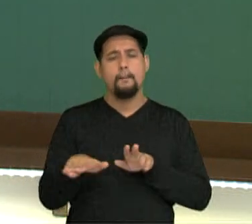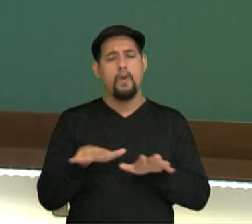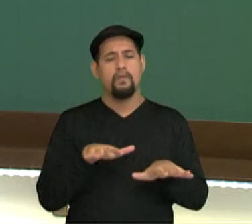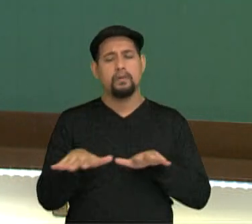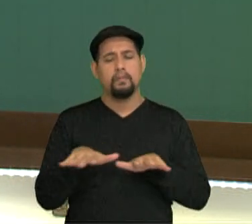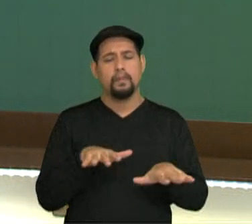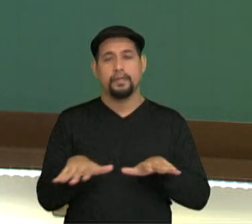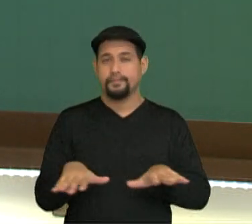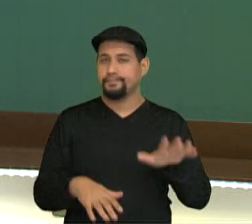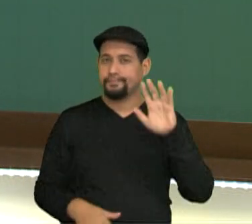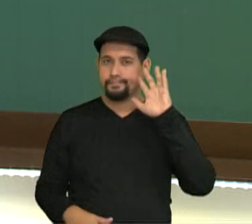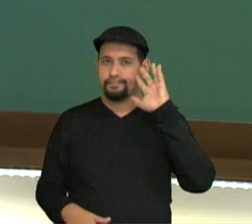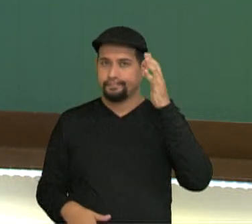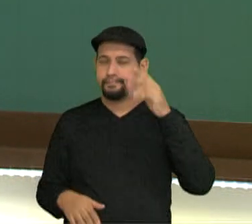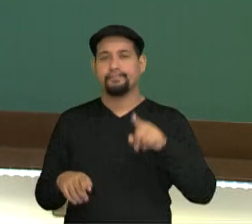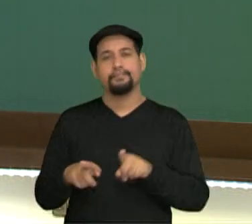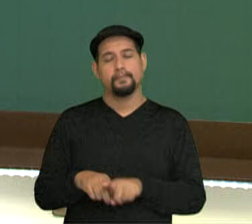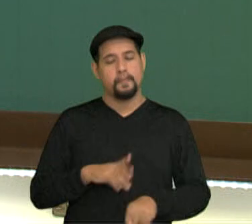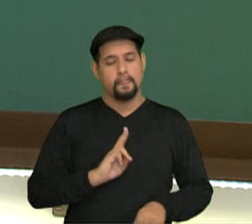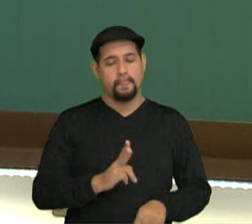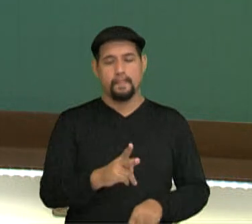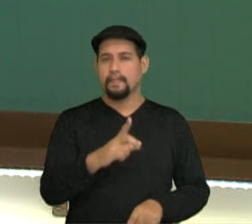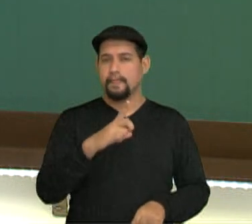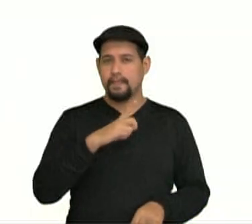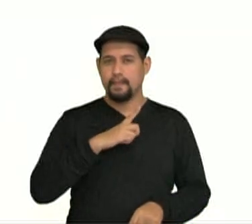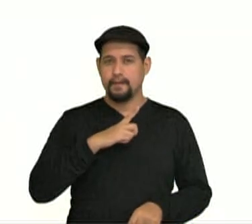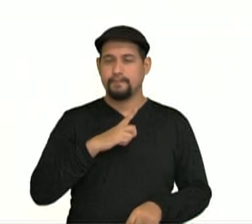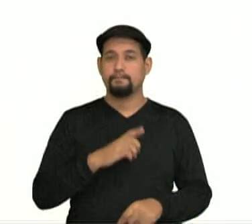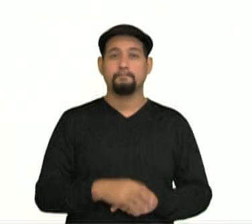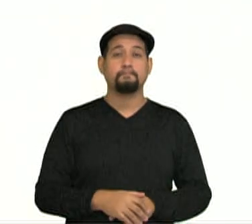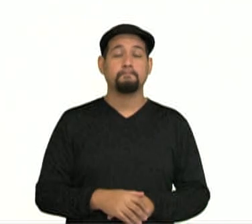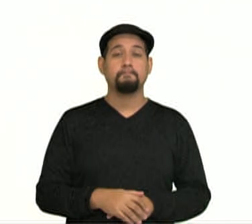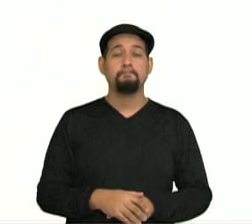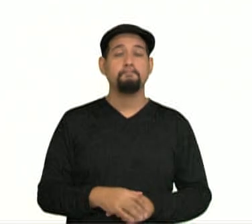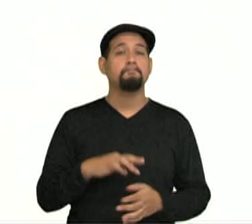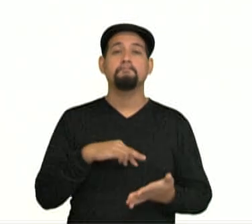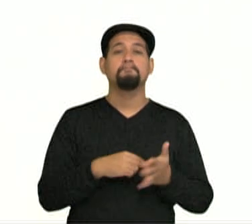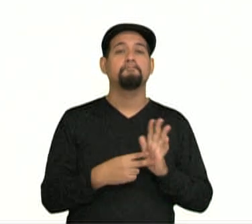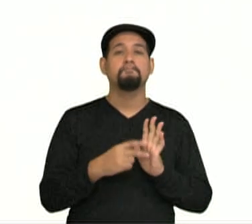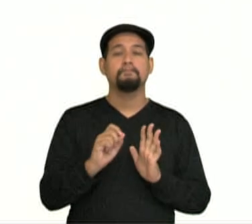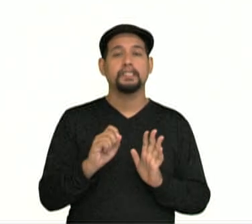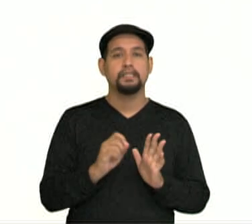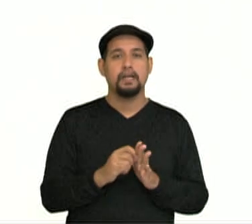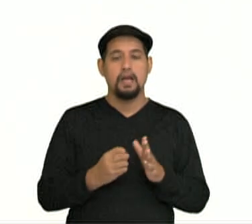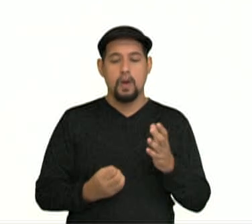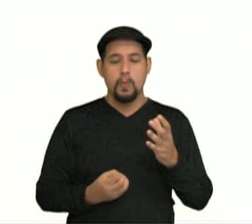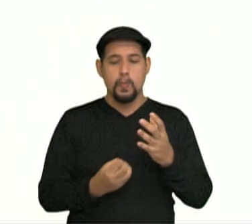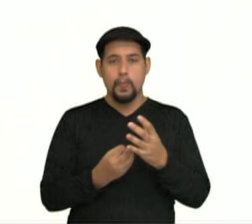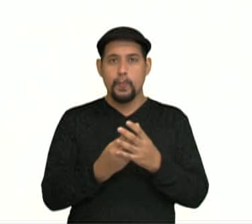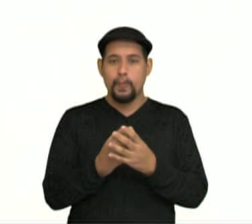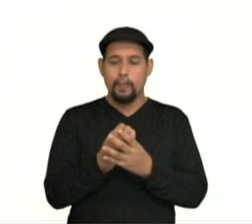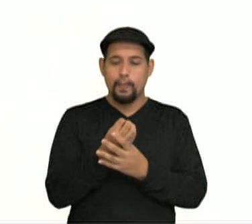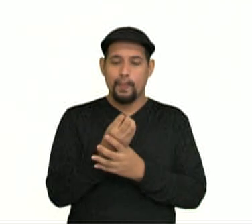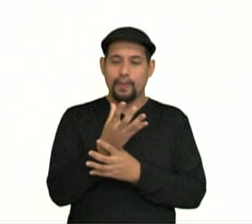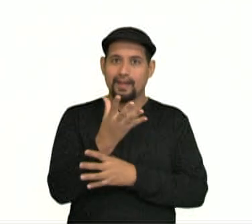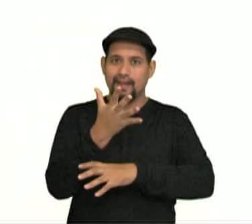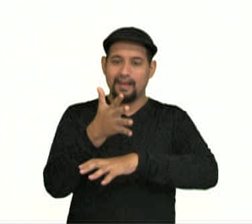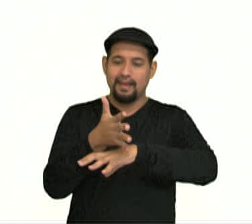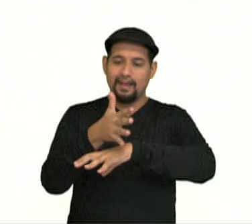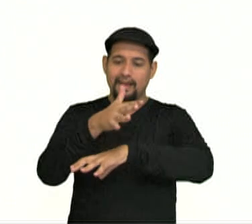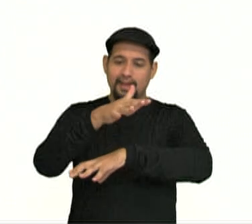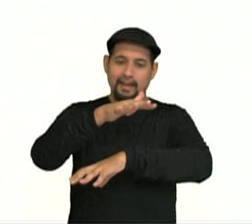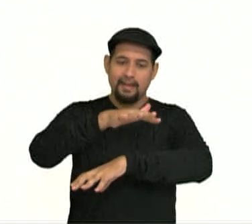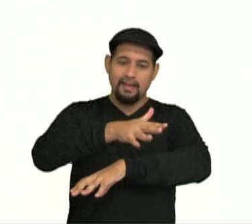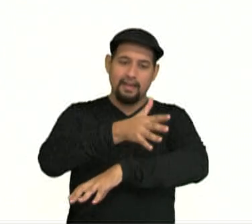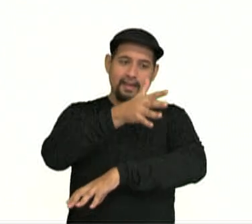que realizaram e que continuam realizando entre si, resultam no quê? Na formação das cadeias de montanhas,